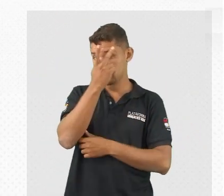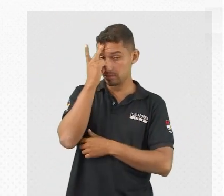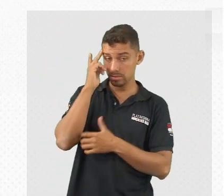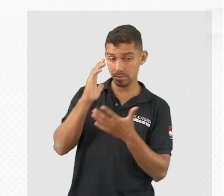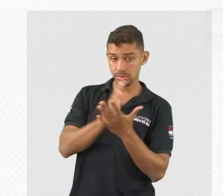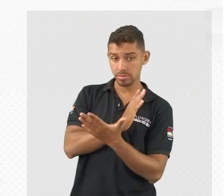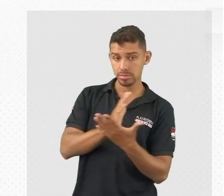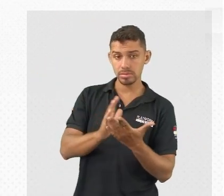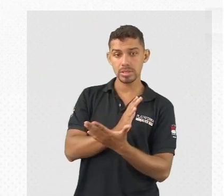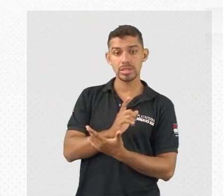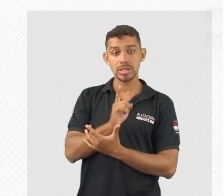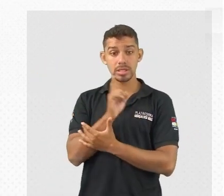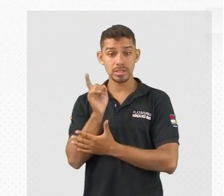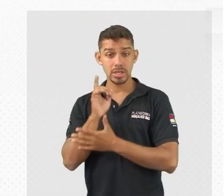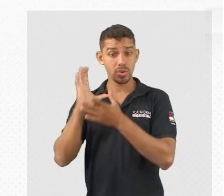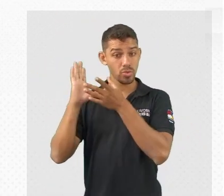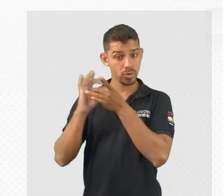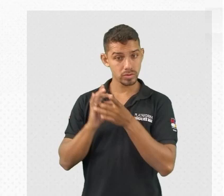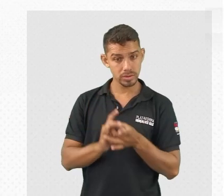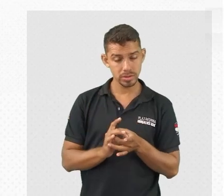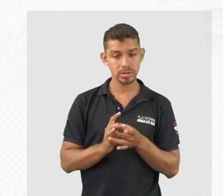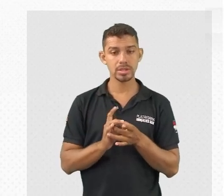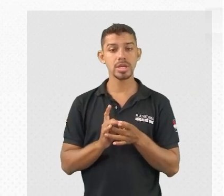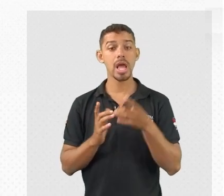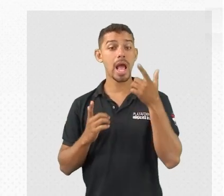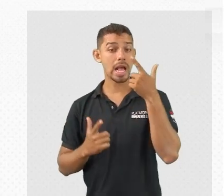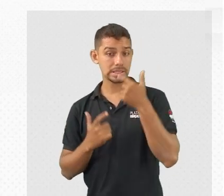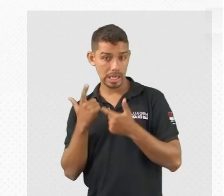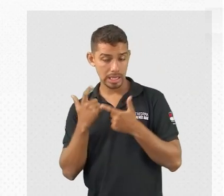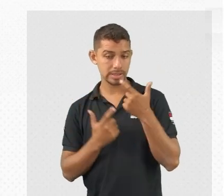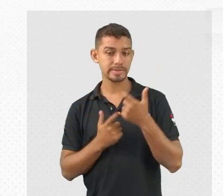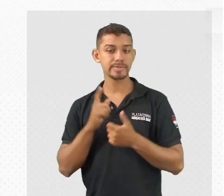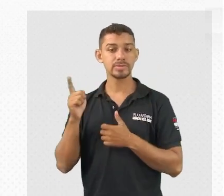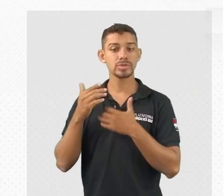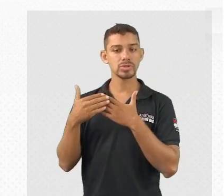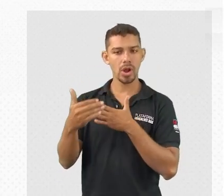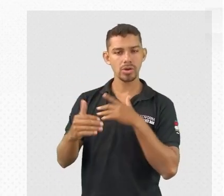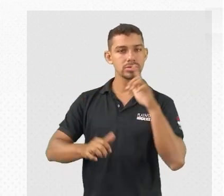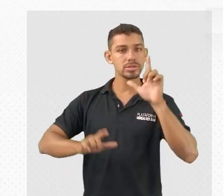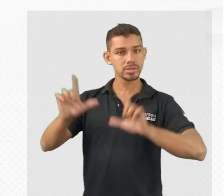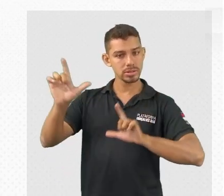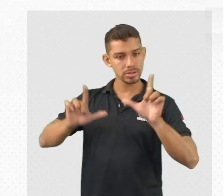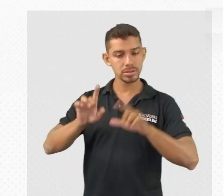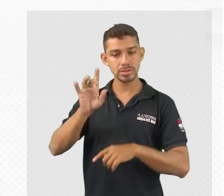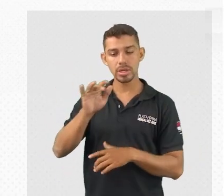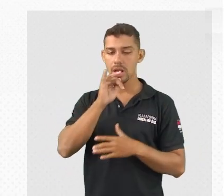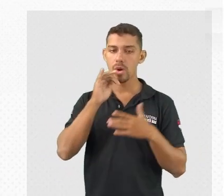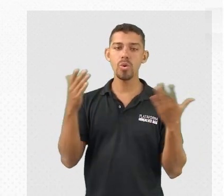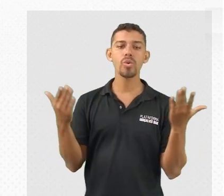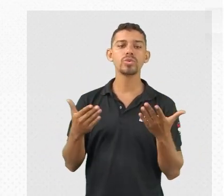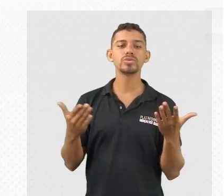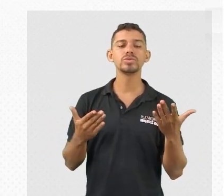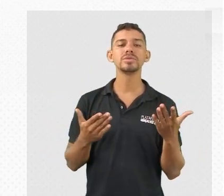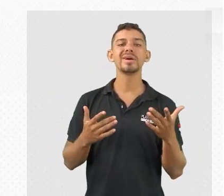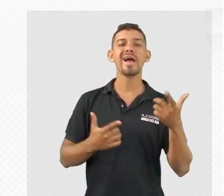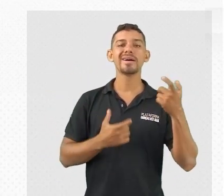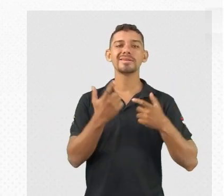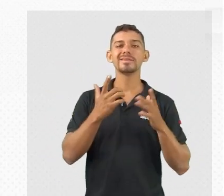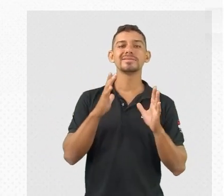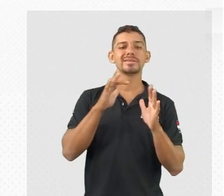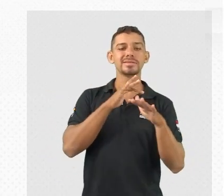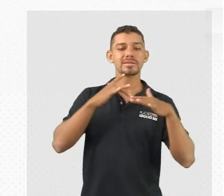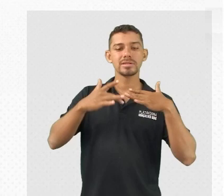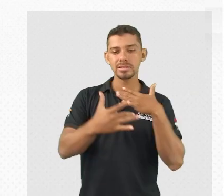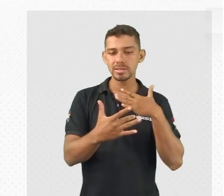né? Então, se em dado contexto a guerra estava apenas sendo televisionada, hoje a guerra está acontecendo dentro das